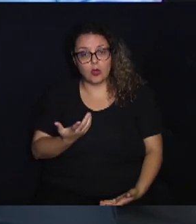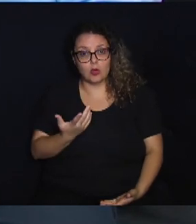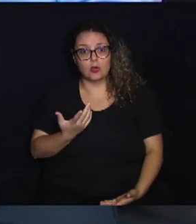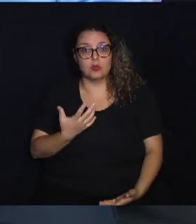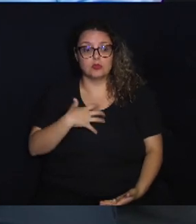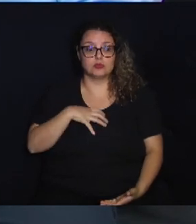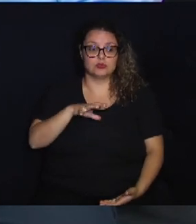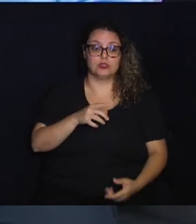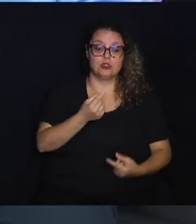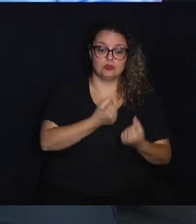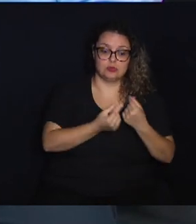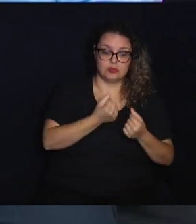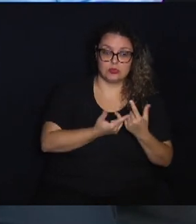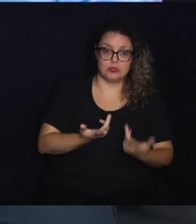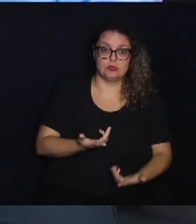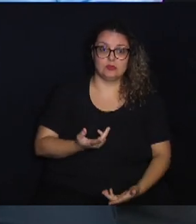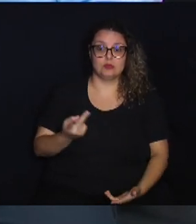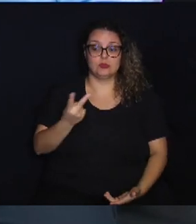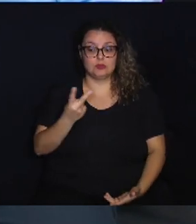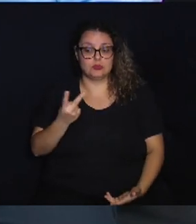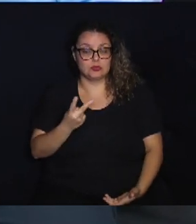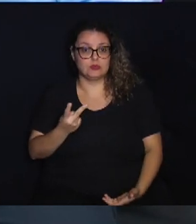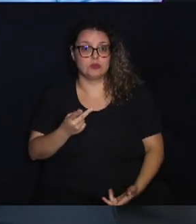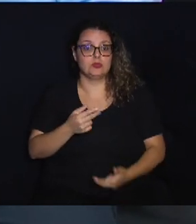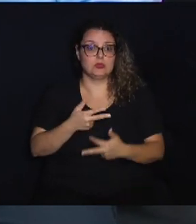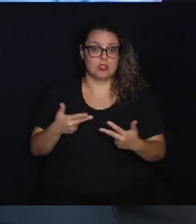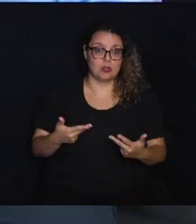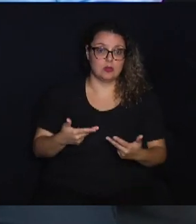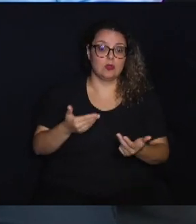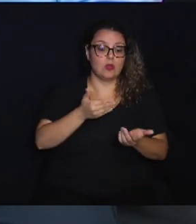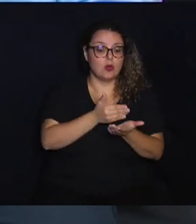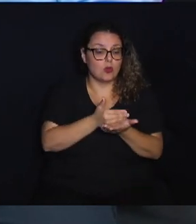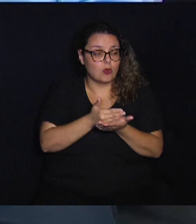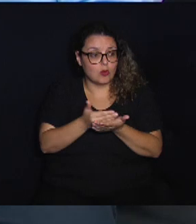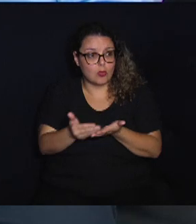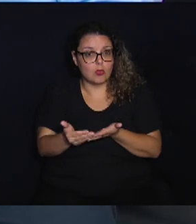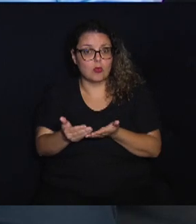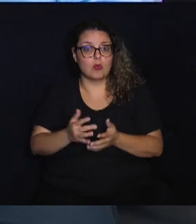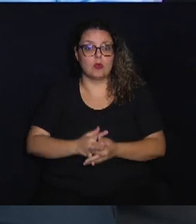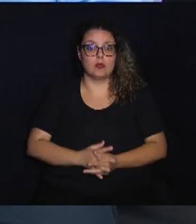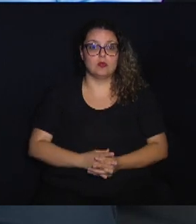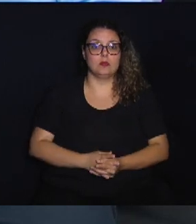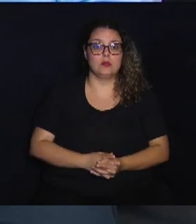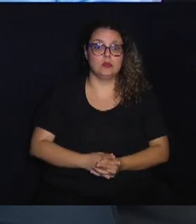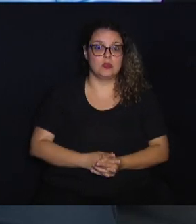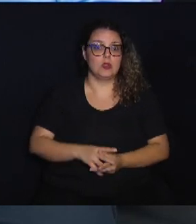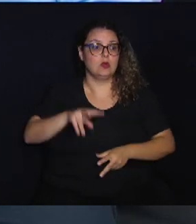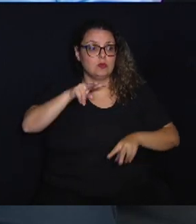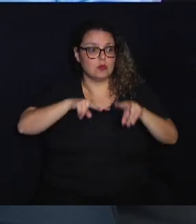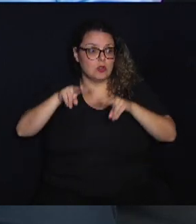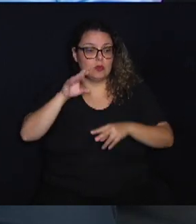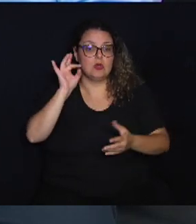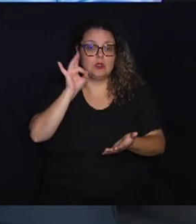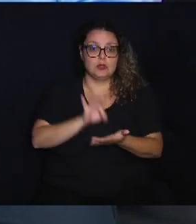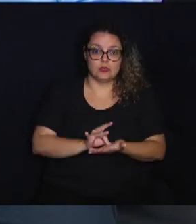situação financeira. No segundo ponto, você começa a olhar realmente